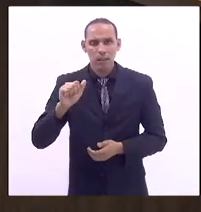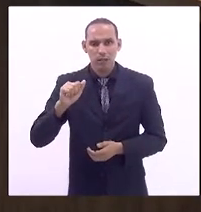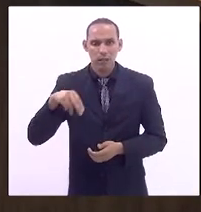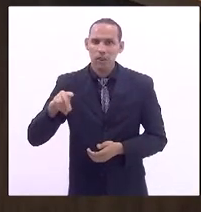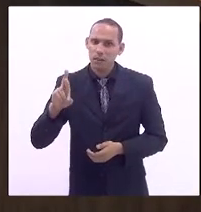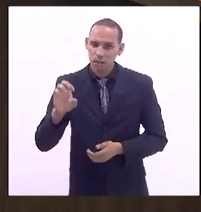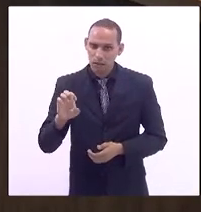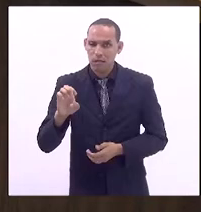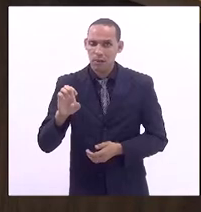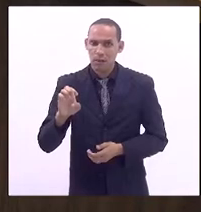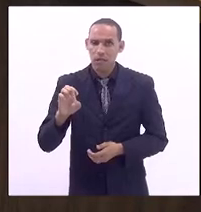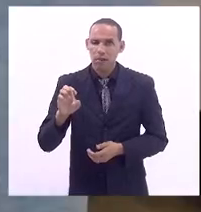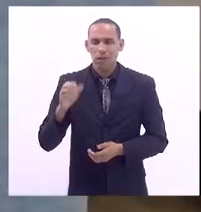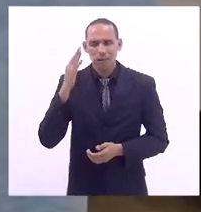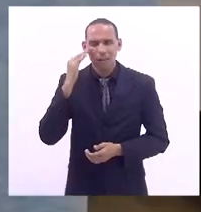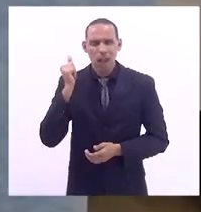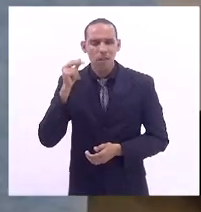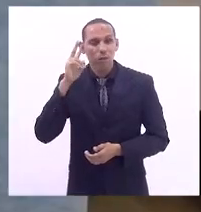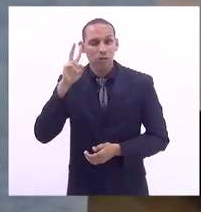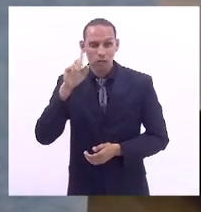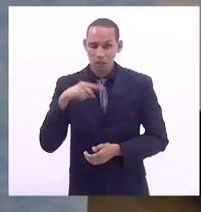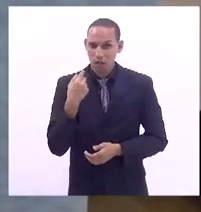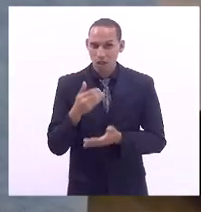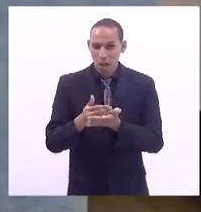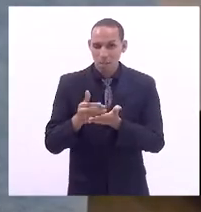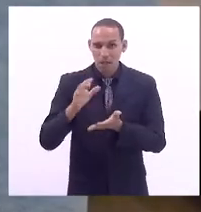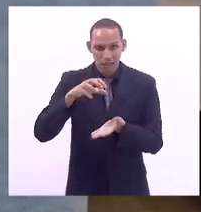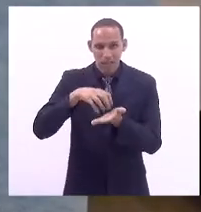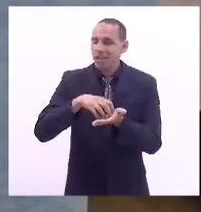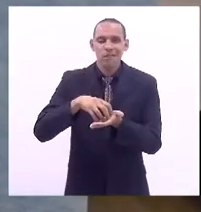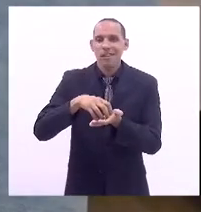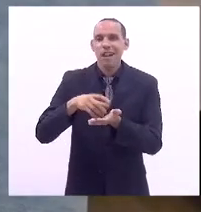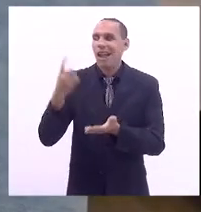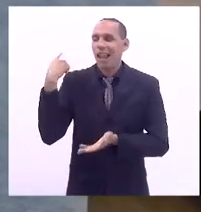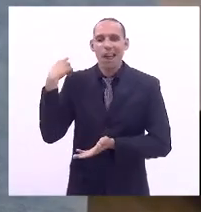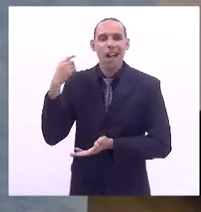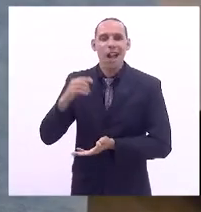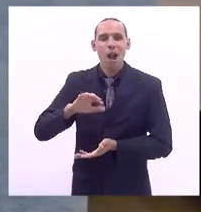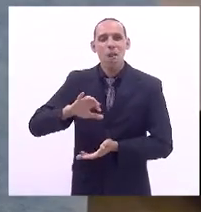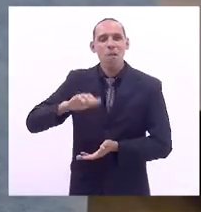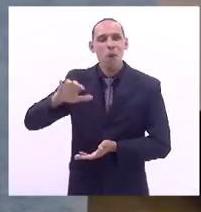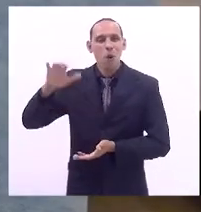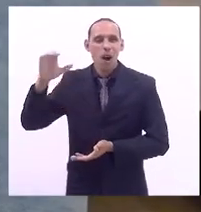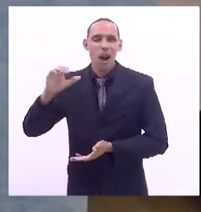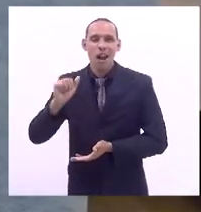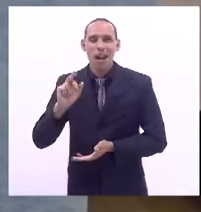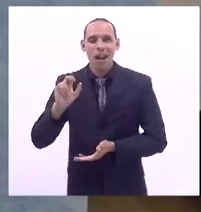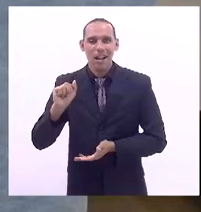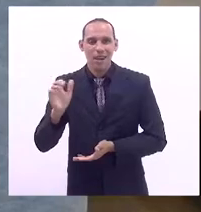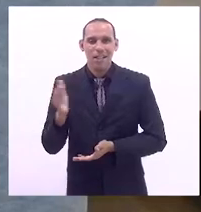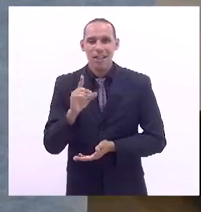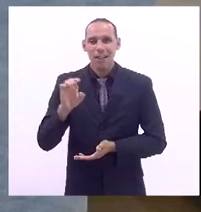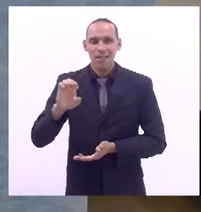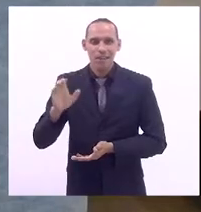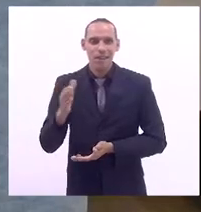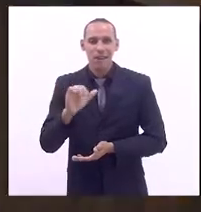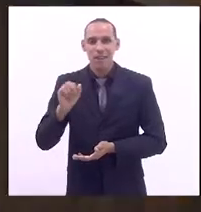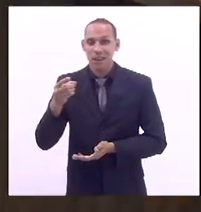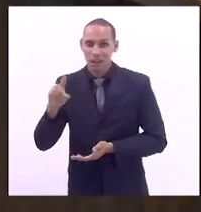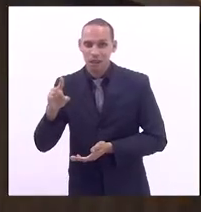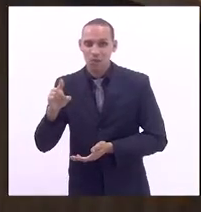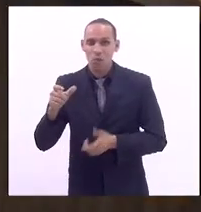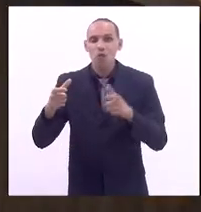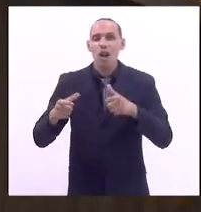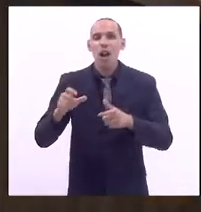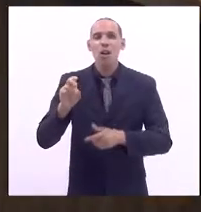história não começou aqui no centro começou lá no morro cara de cão na Urca Então por via